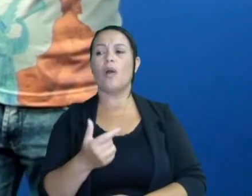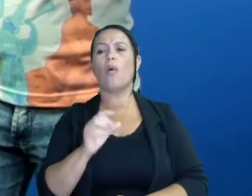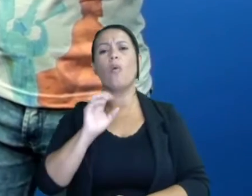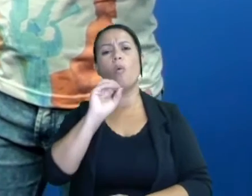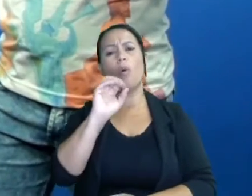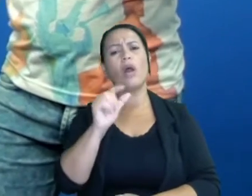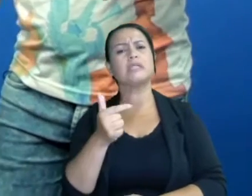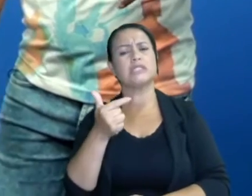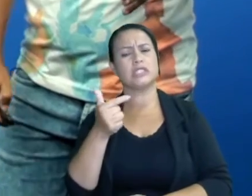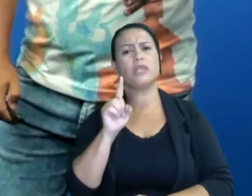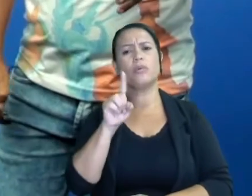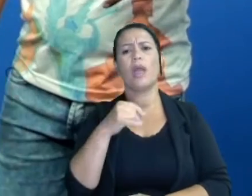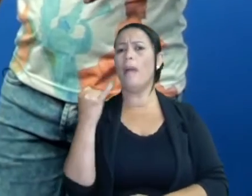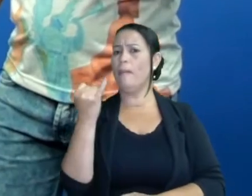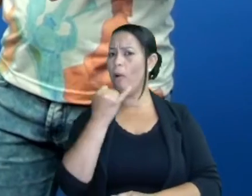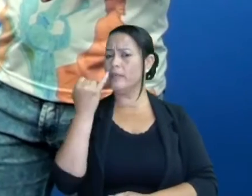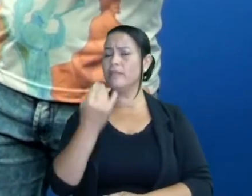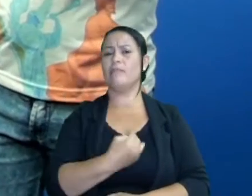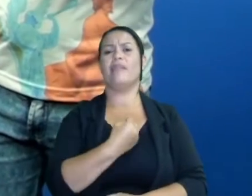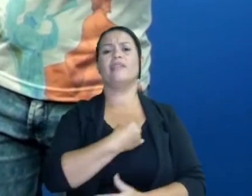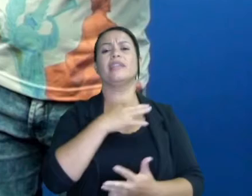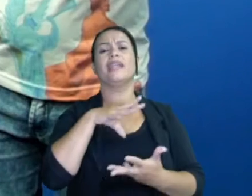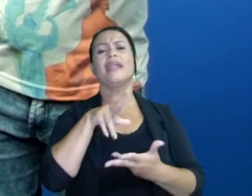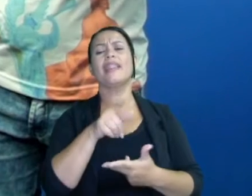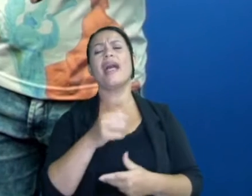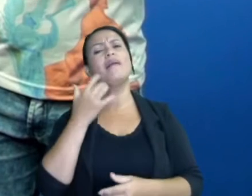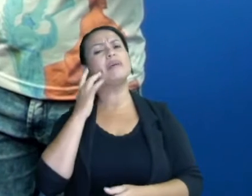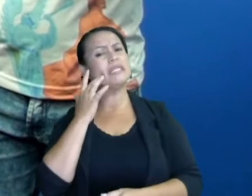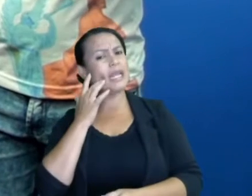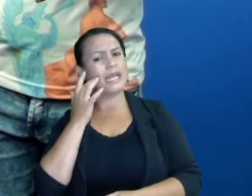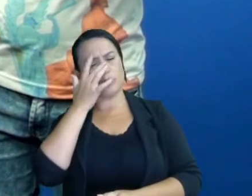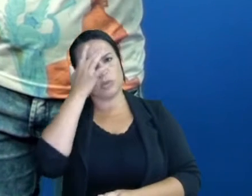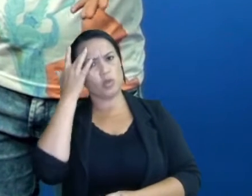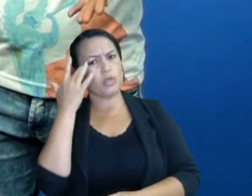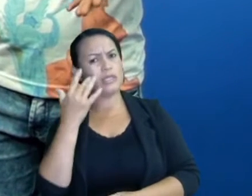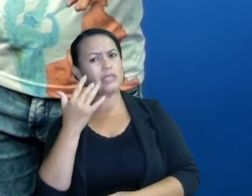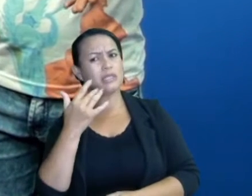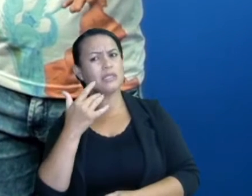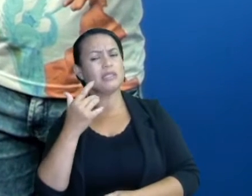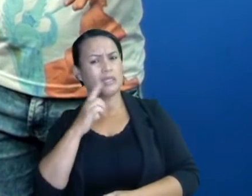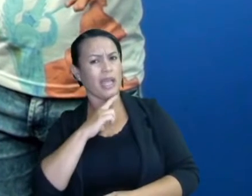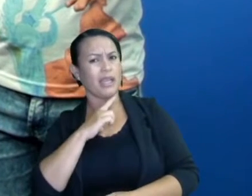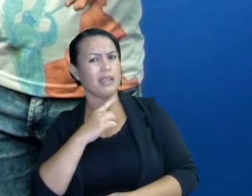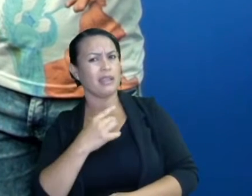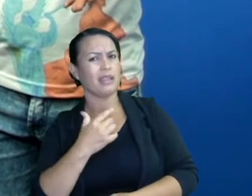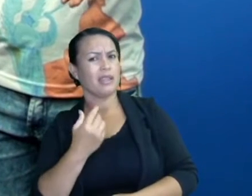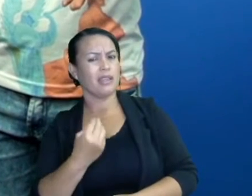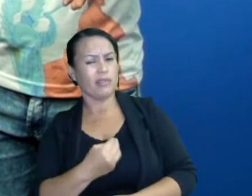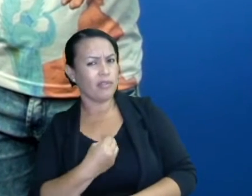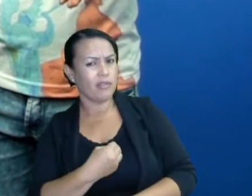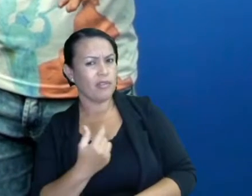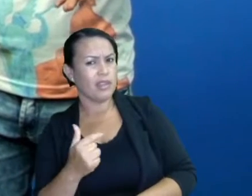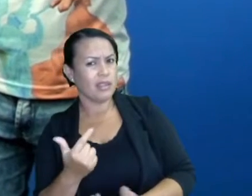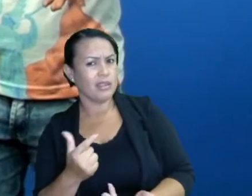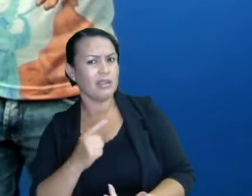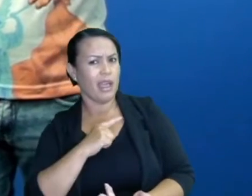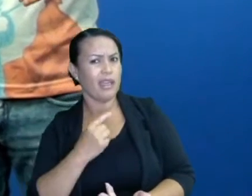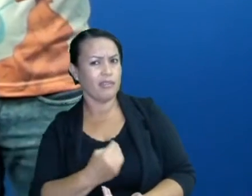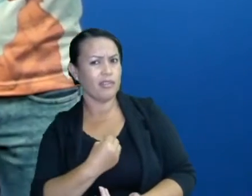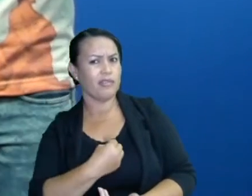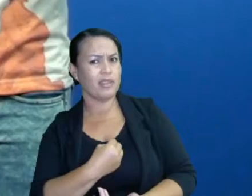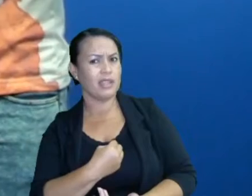para a vida na Terra, mas será que existem seres que vivem sem oxigênio? Pois é,